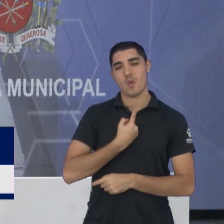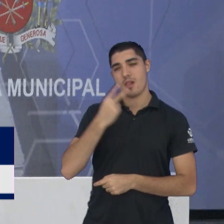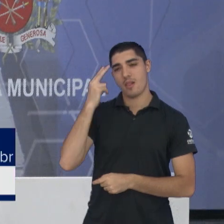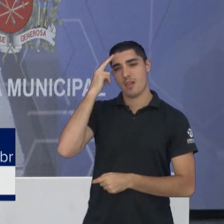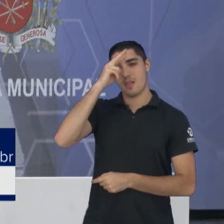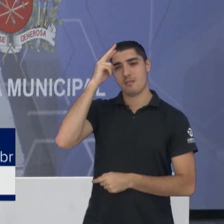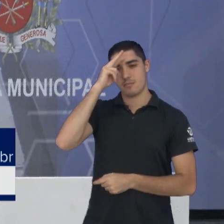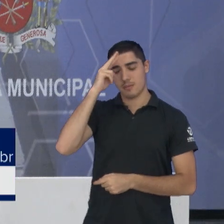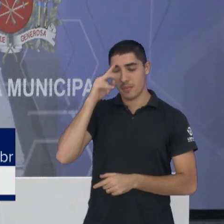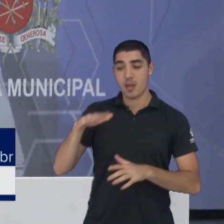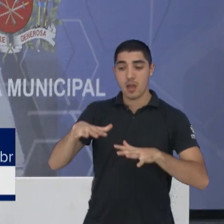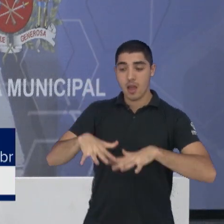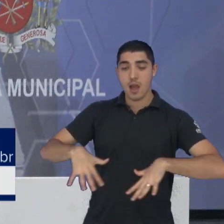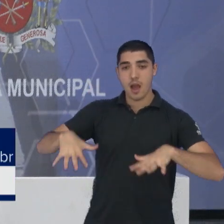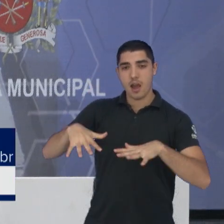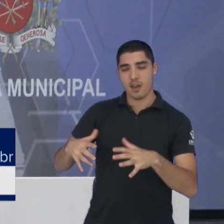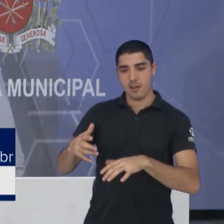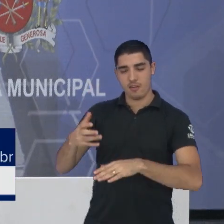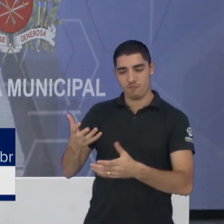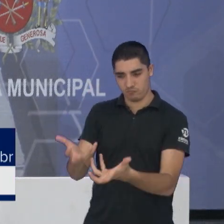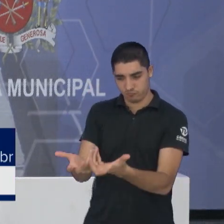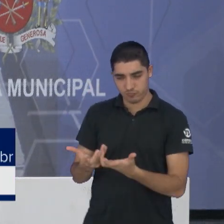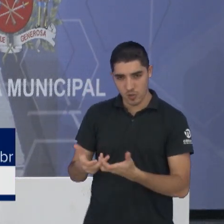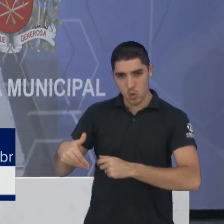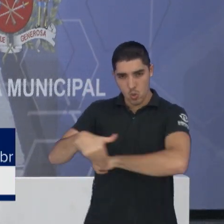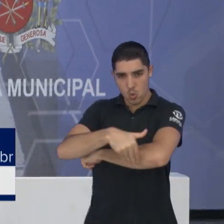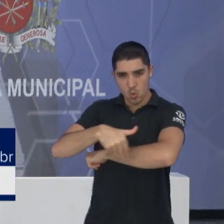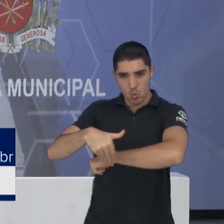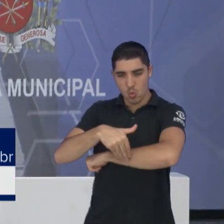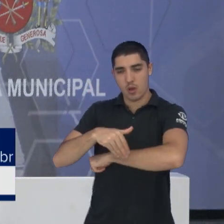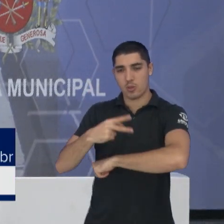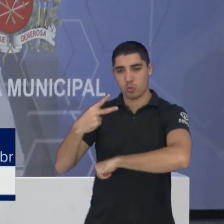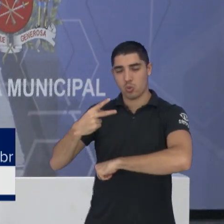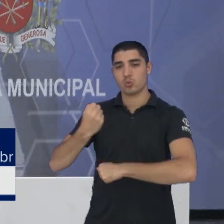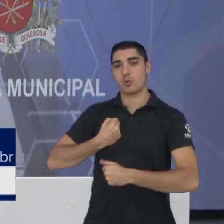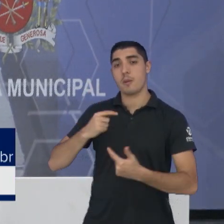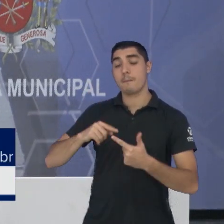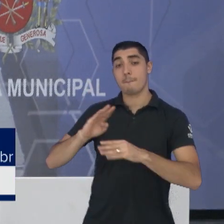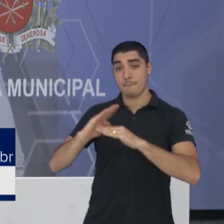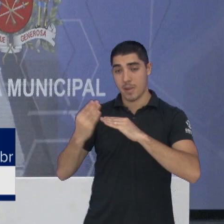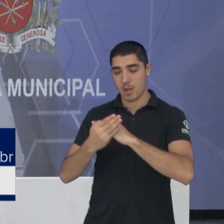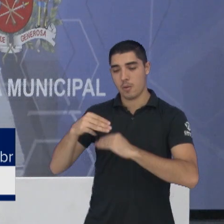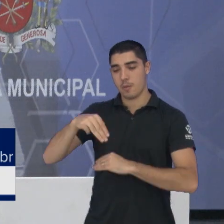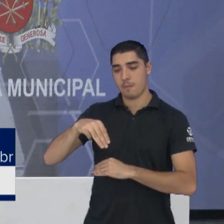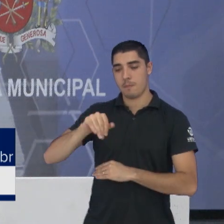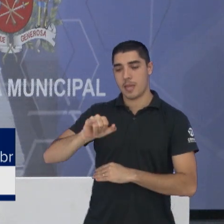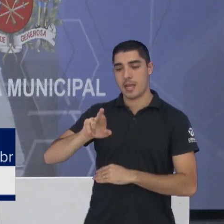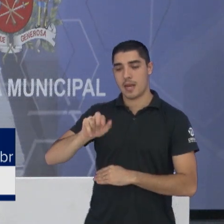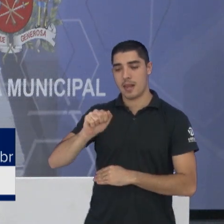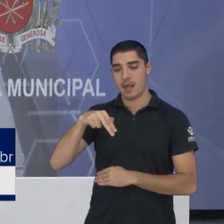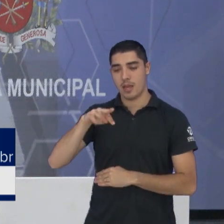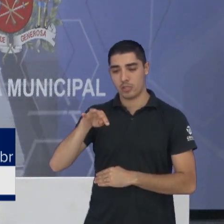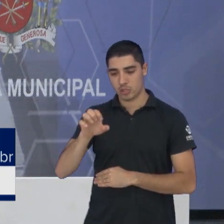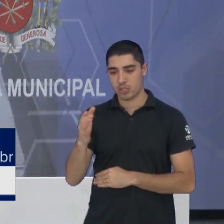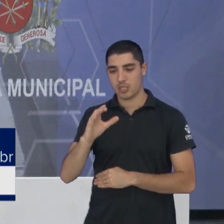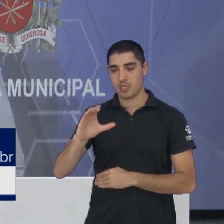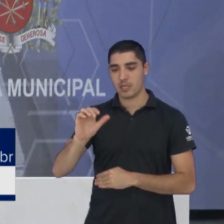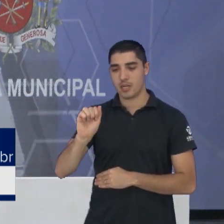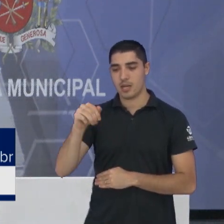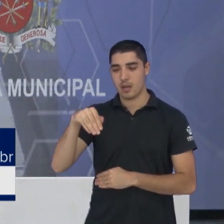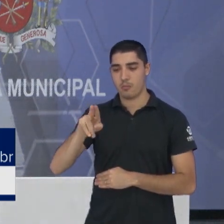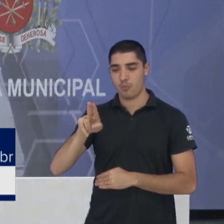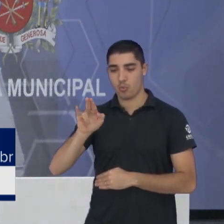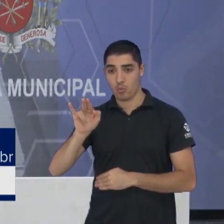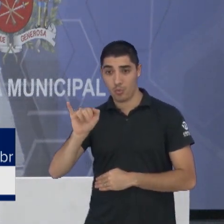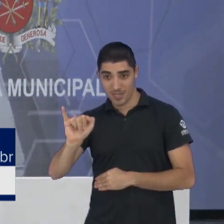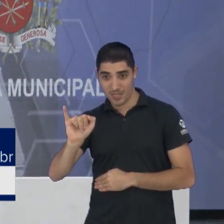denominada na área verde da Rua 2, do bairro Mirante de Cambuí, de área verde, Ronaldo Vilhena Santoro. Betão,